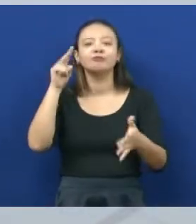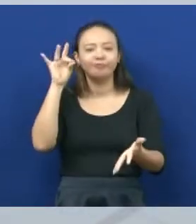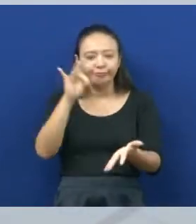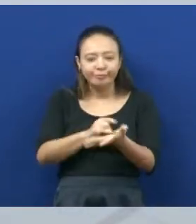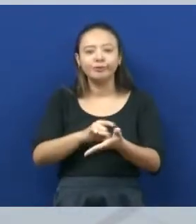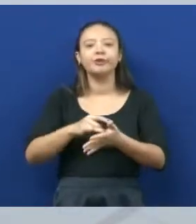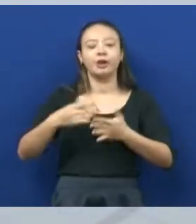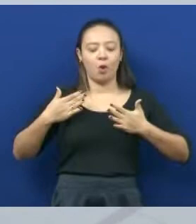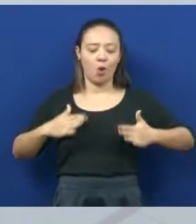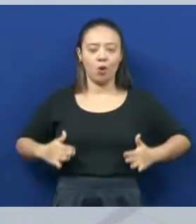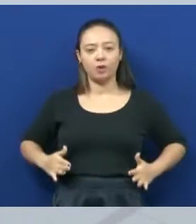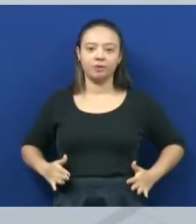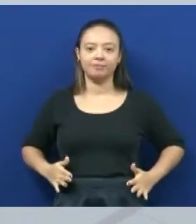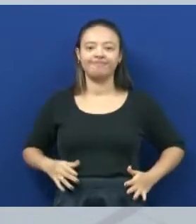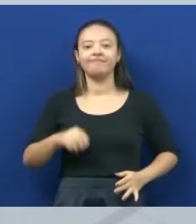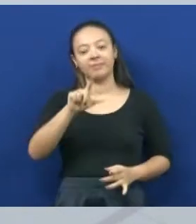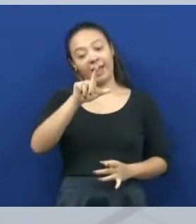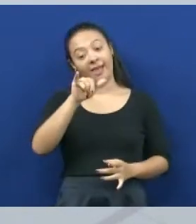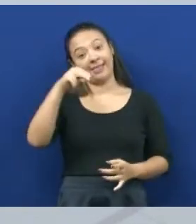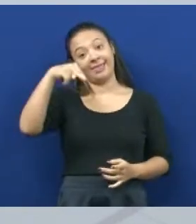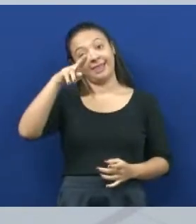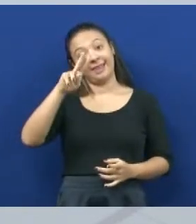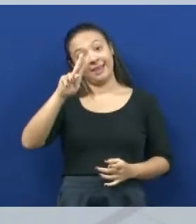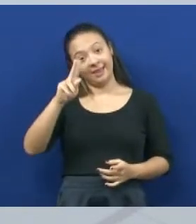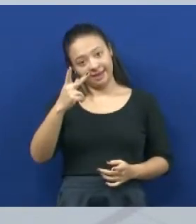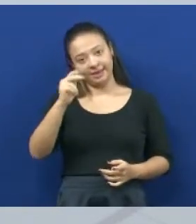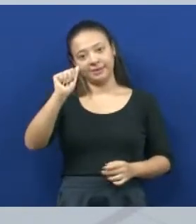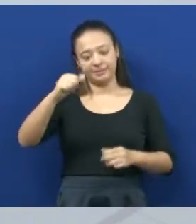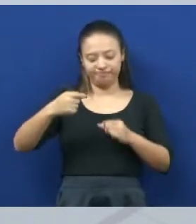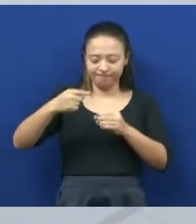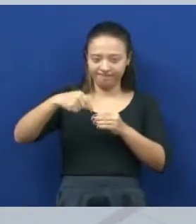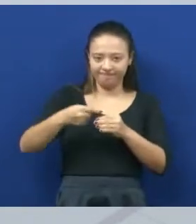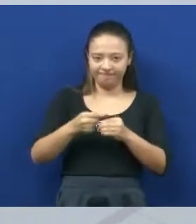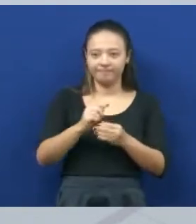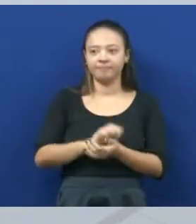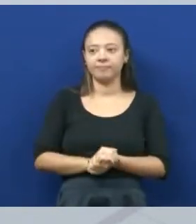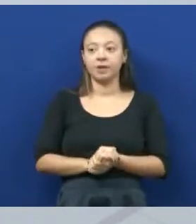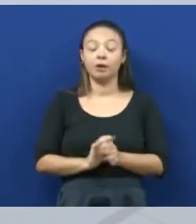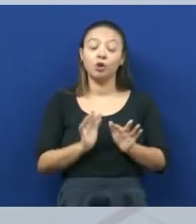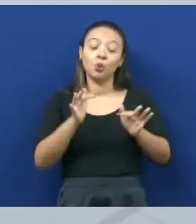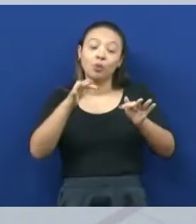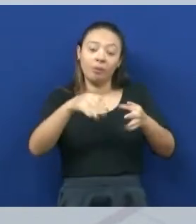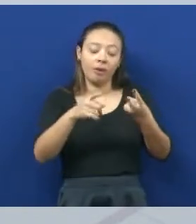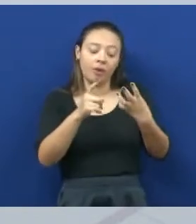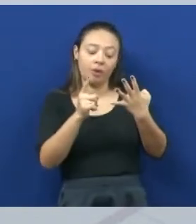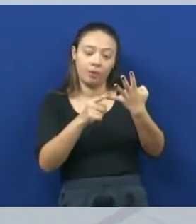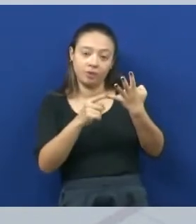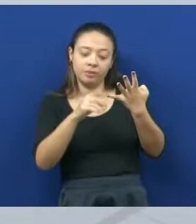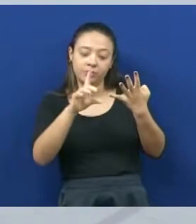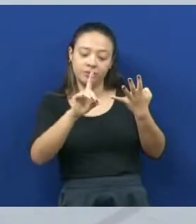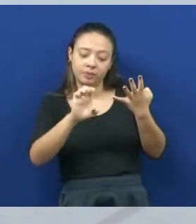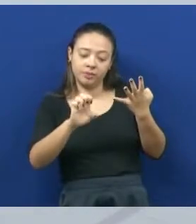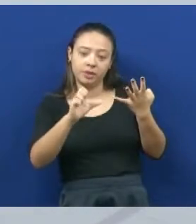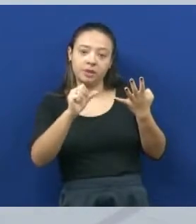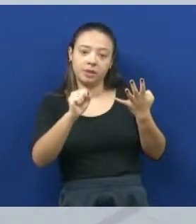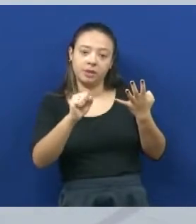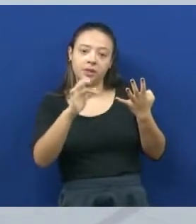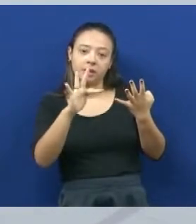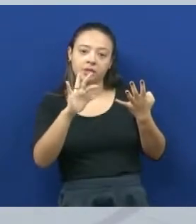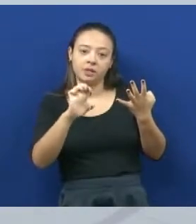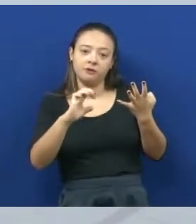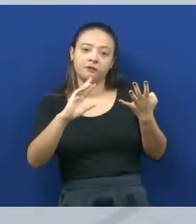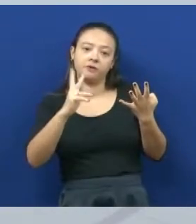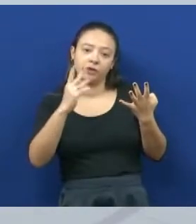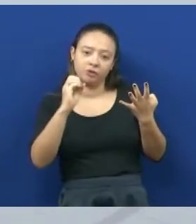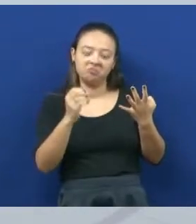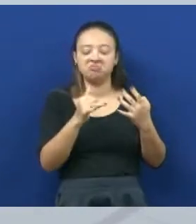volta para sua caixinha. Como desfecho, nós temos aí a fala do alfinete que lamenta, né, pela questão da agulha voltar